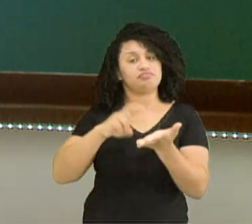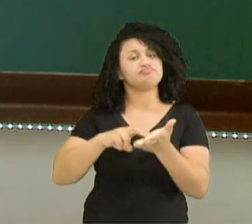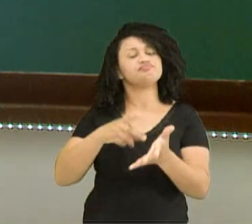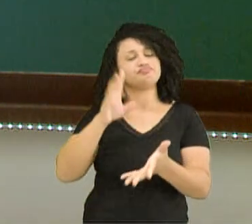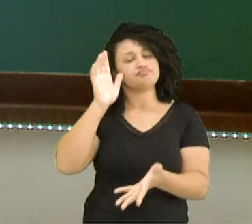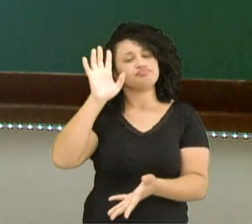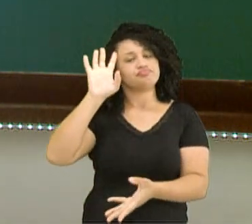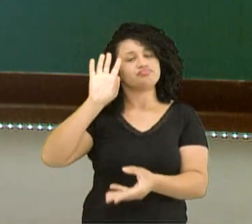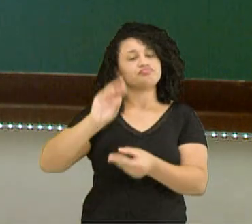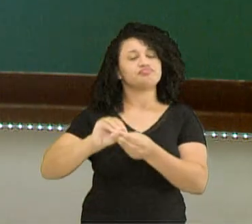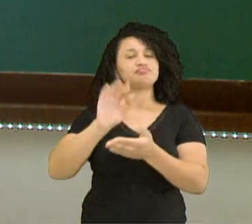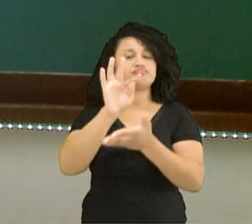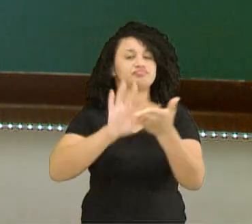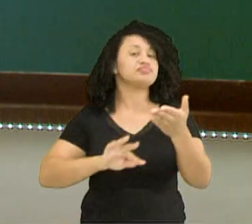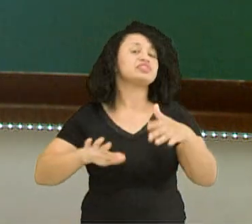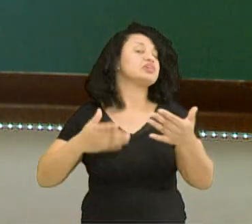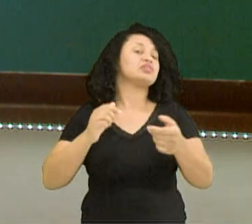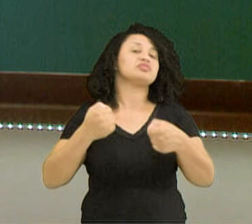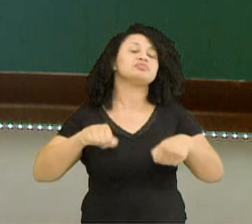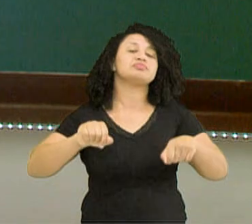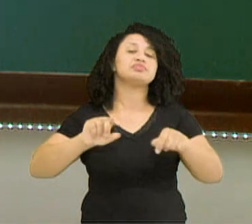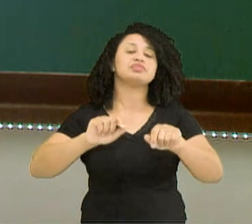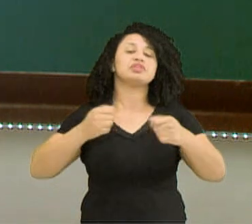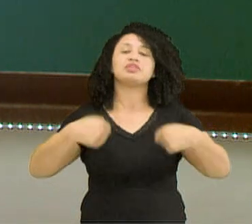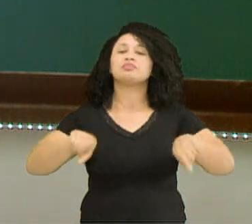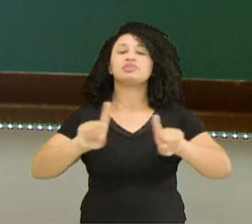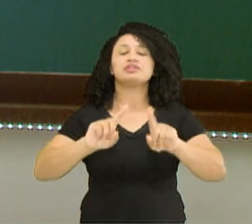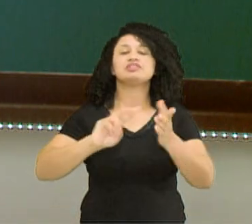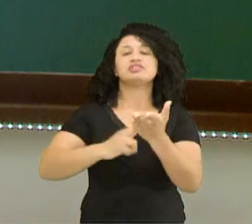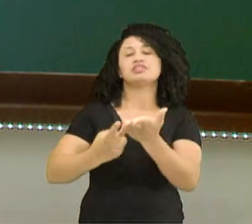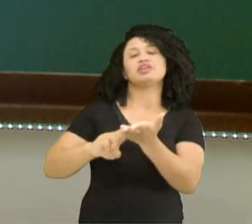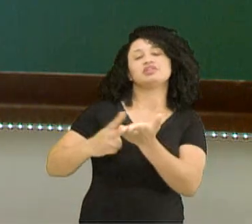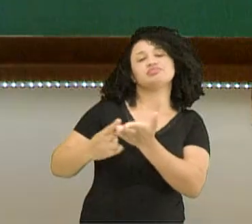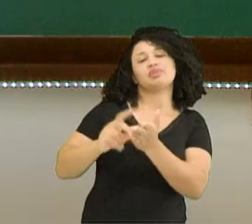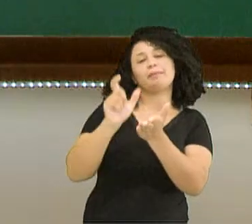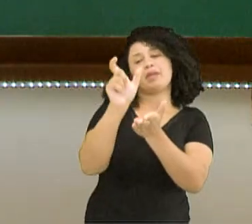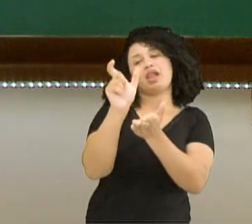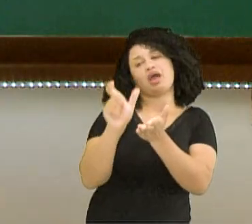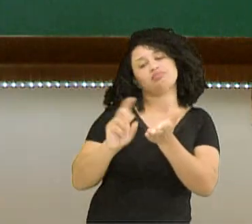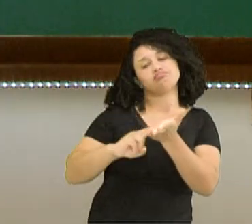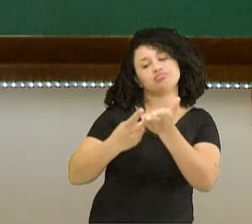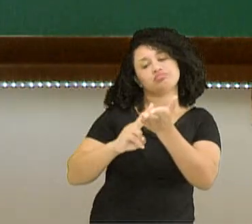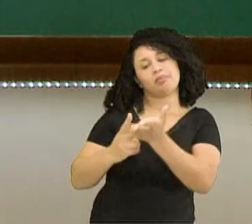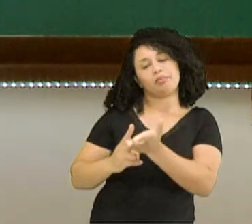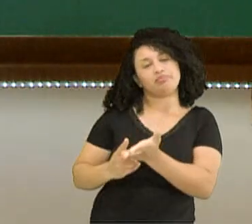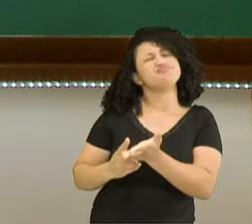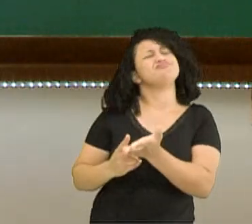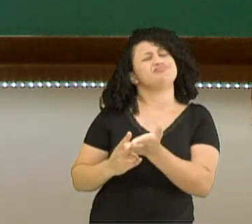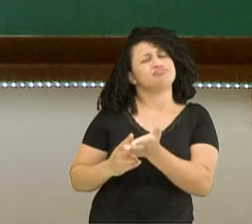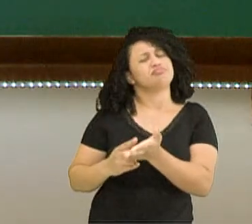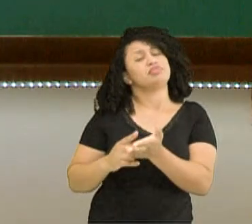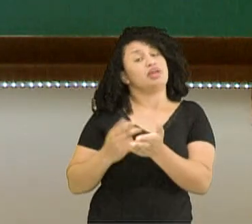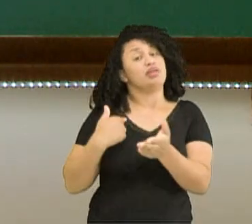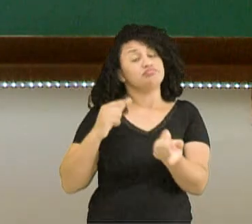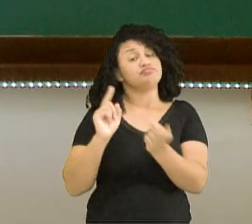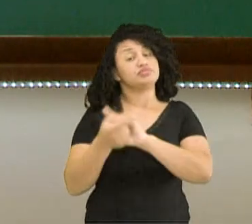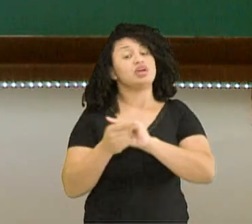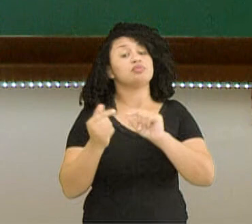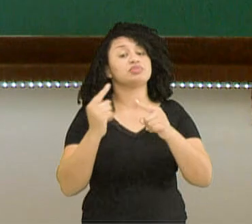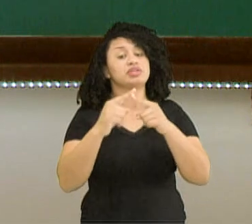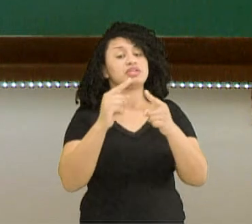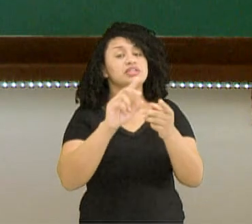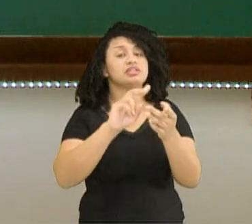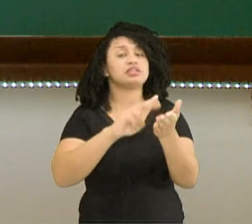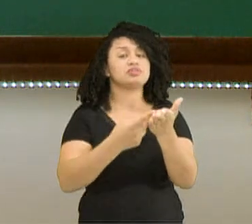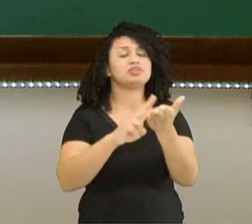é necessário que você traduza palavra por palavra. Pelo contrário, quando a gente vai traduzindo palavra por palavra, às vezes as coisas ficam